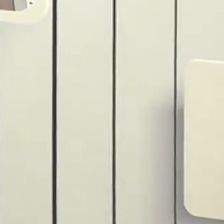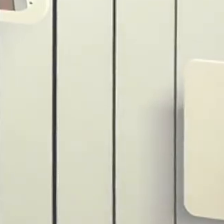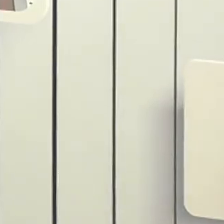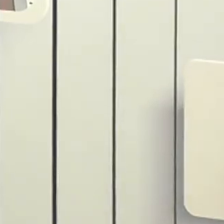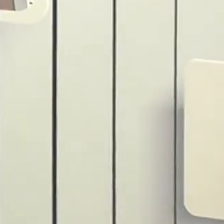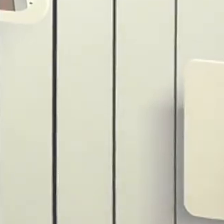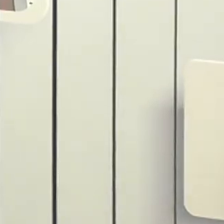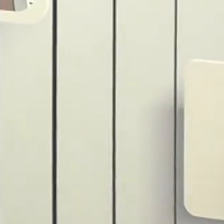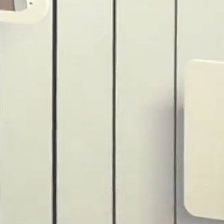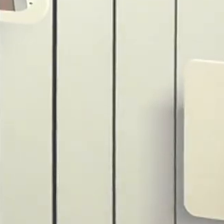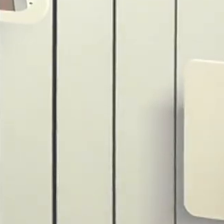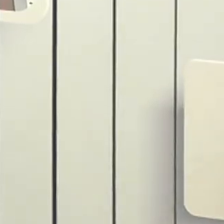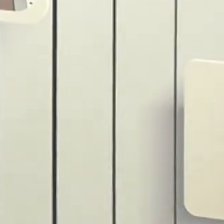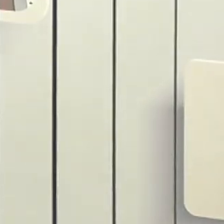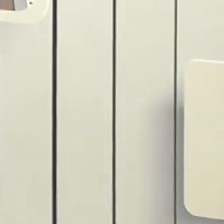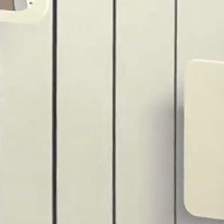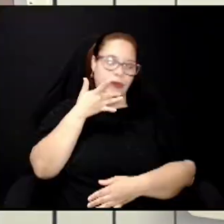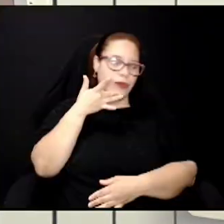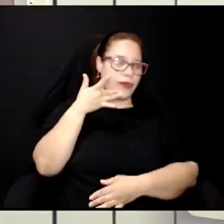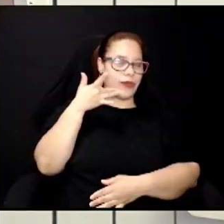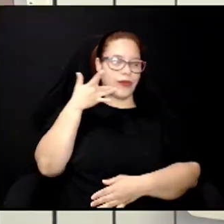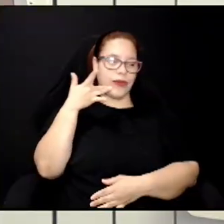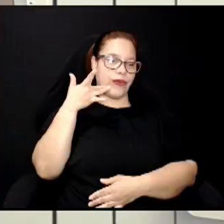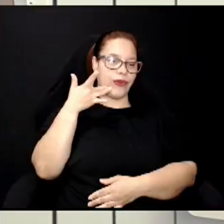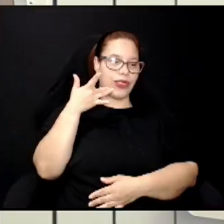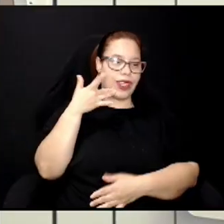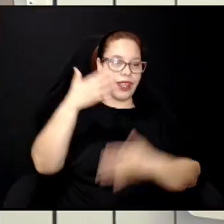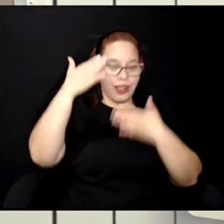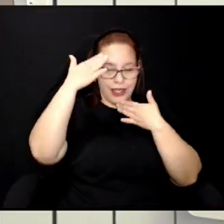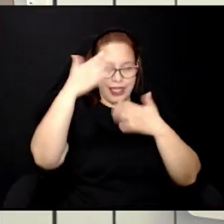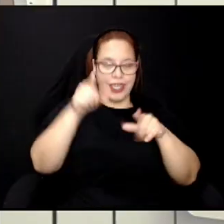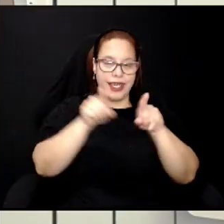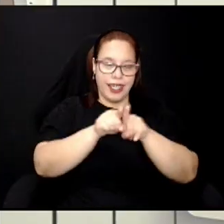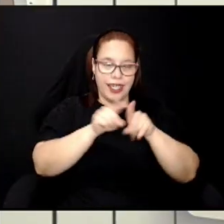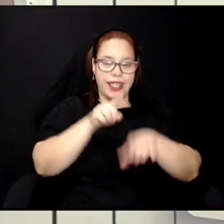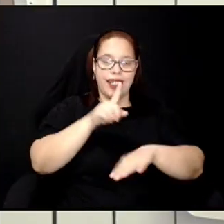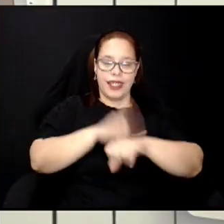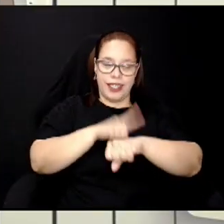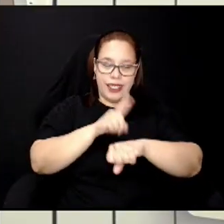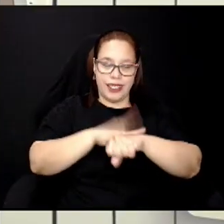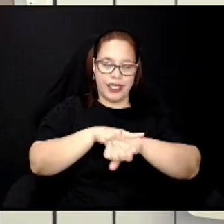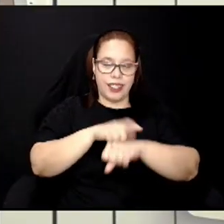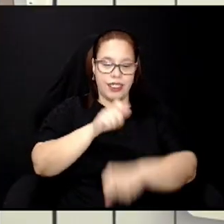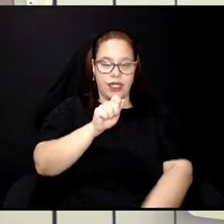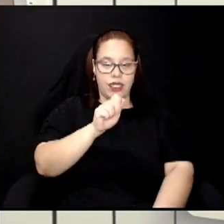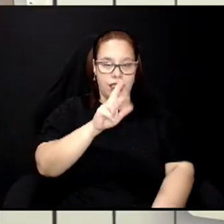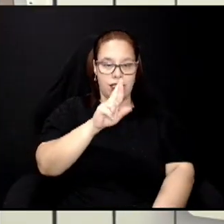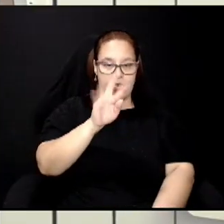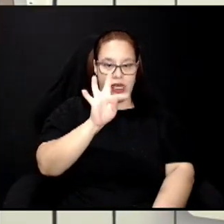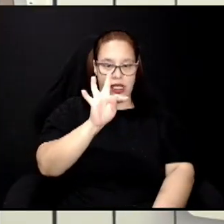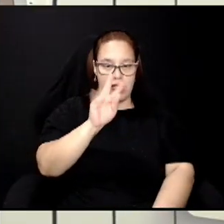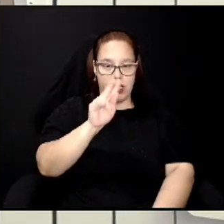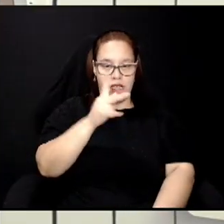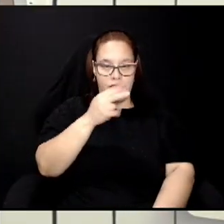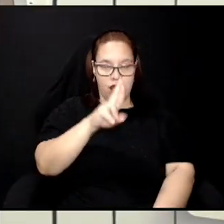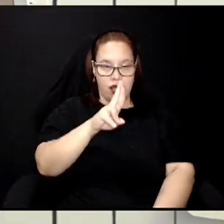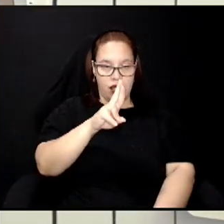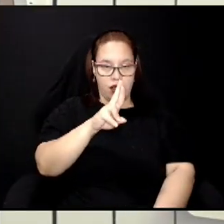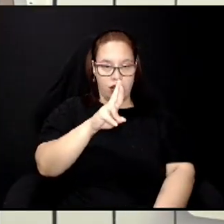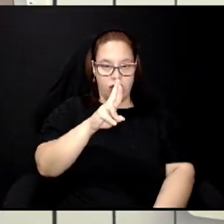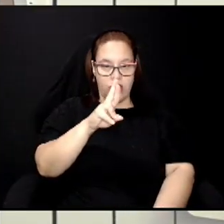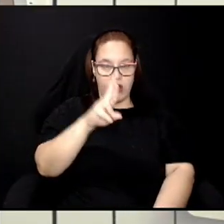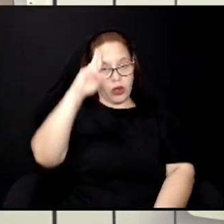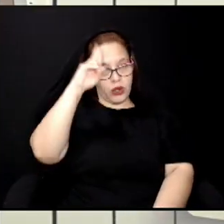tempo saboreando os pratos, né? Agradeço também a disponibilidade do tempo aí do Arthur Lacerda, que é o sócio proprietário